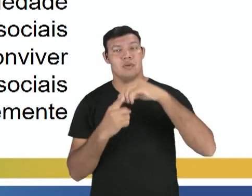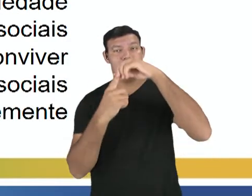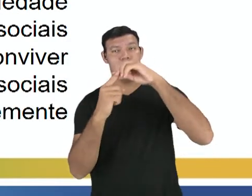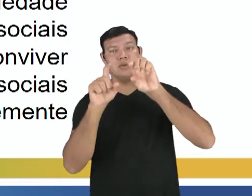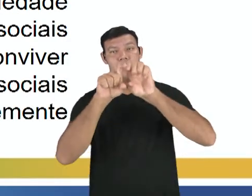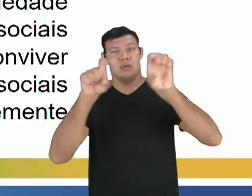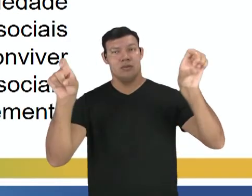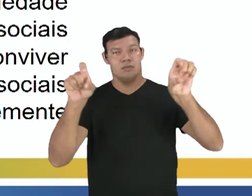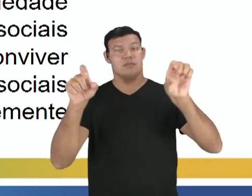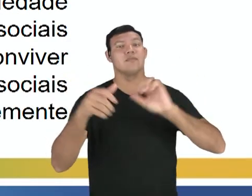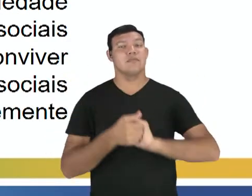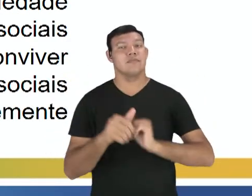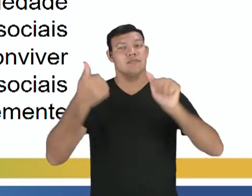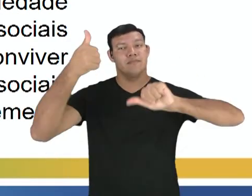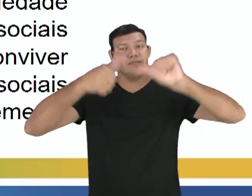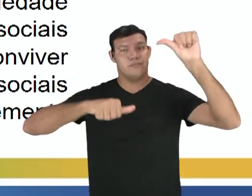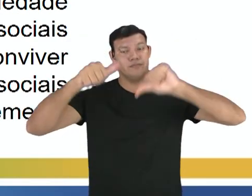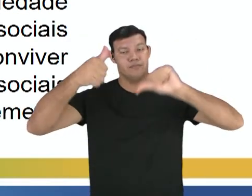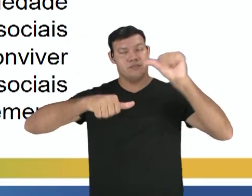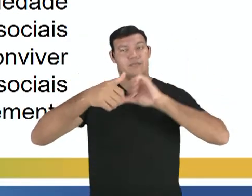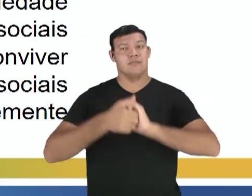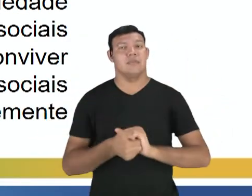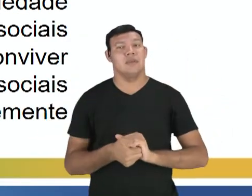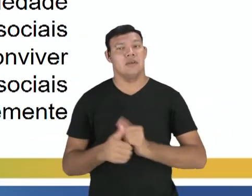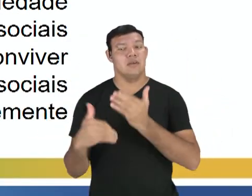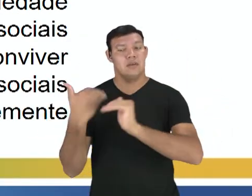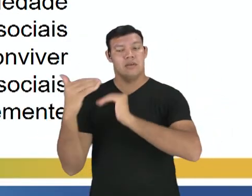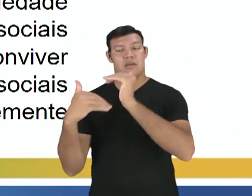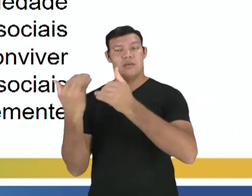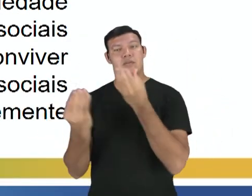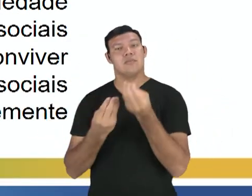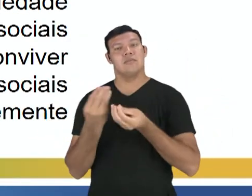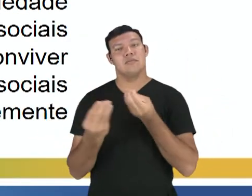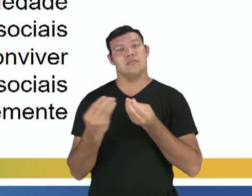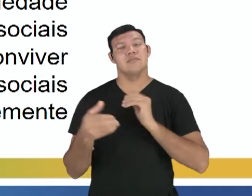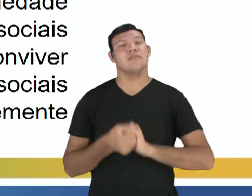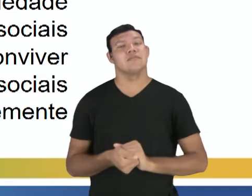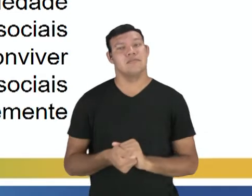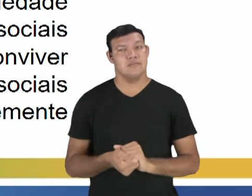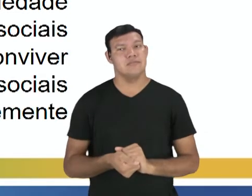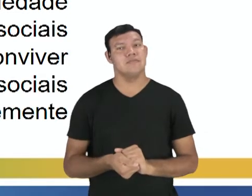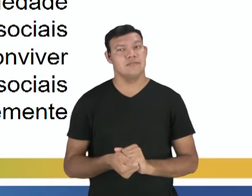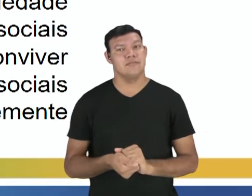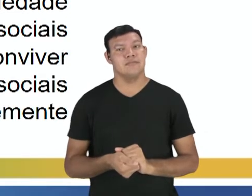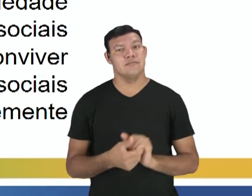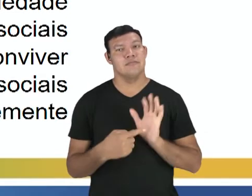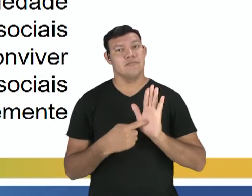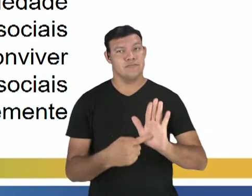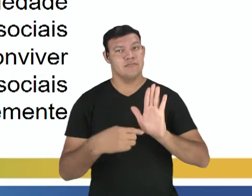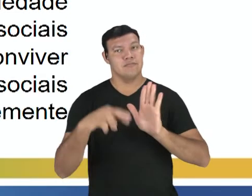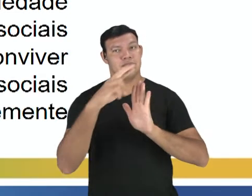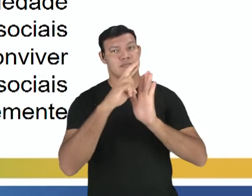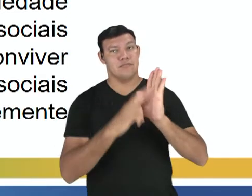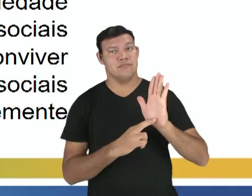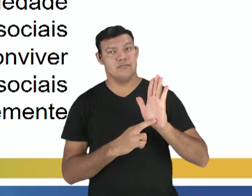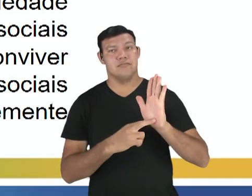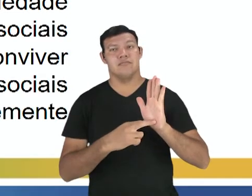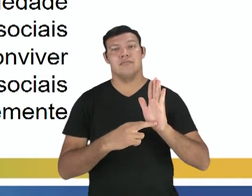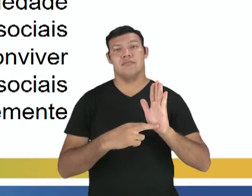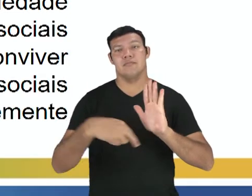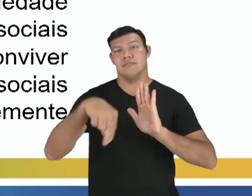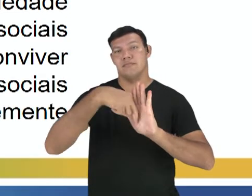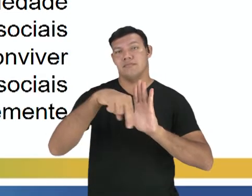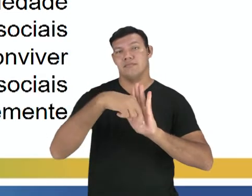conseguir analisar, para conseguir ver como é que ela fez esse desenvolvimento aí que levou-a para uma nota 1000 na